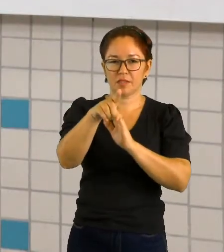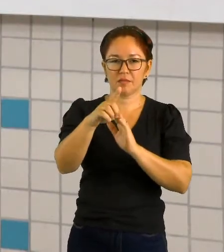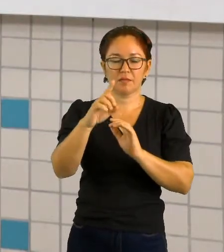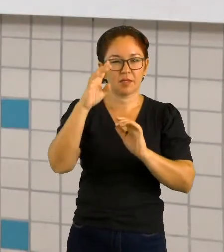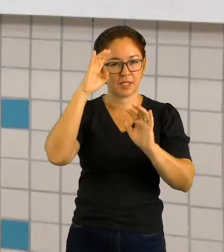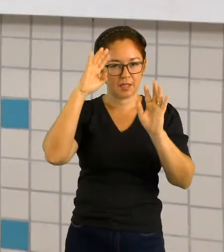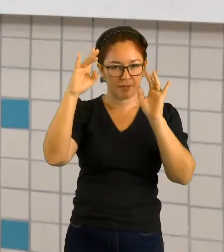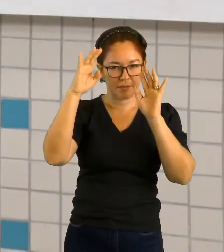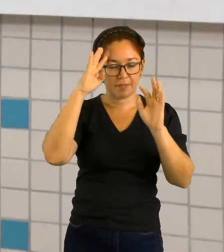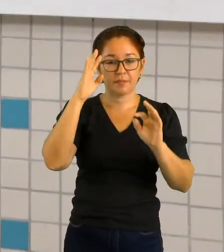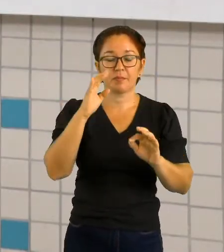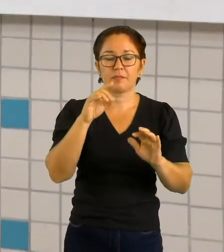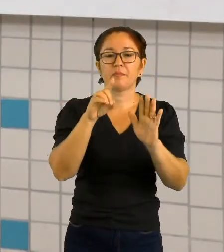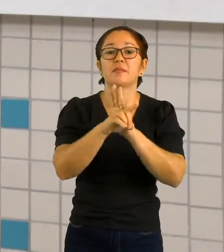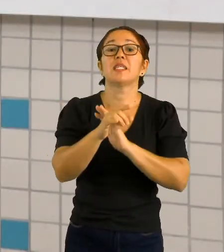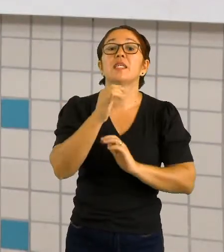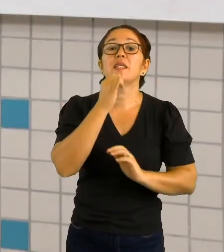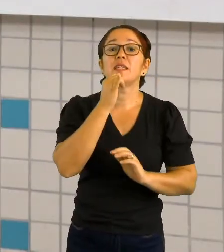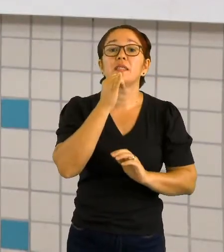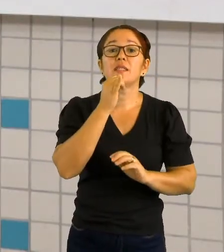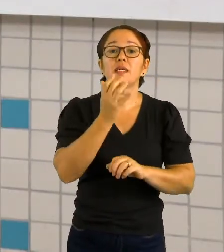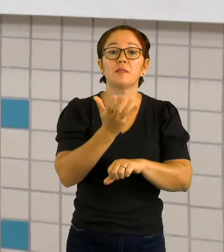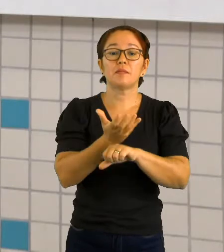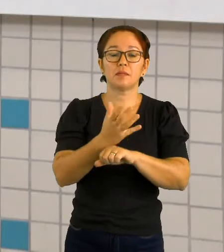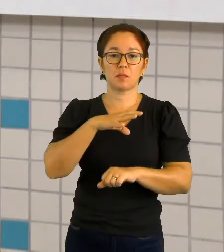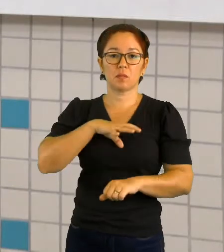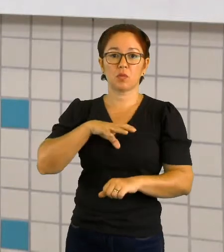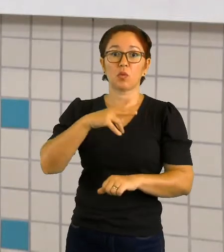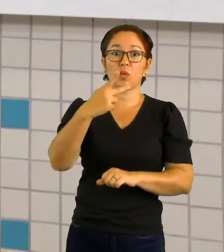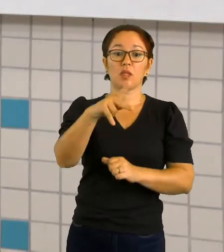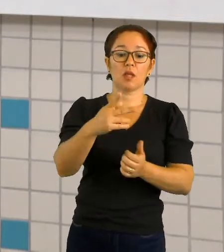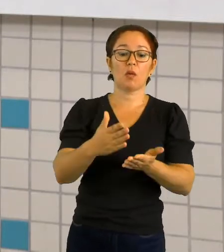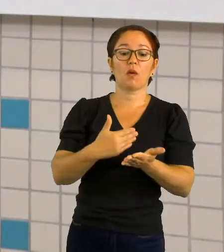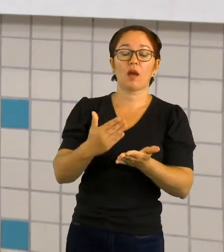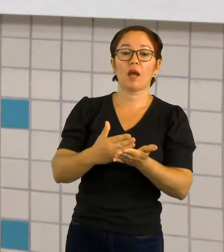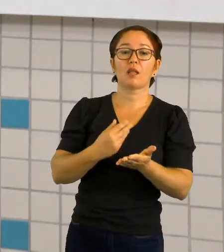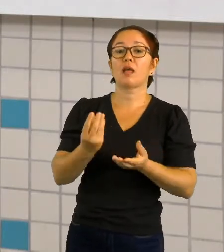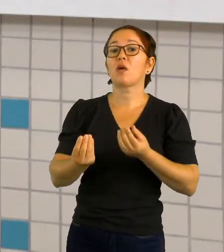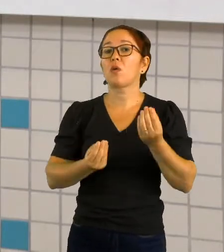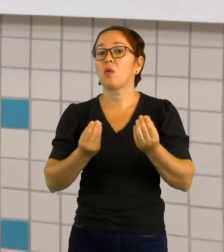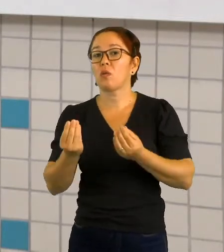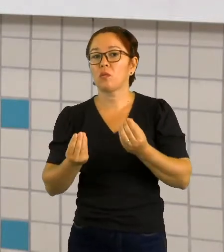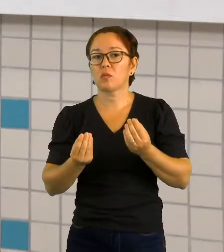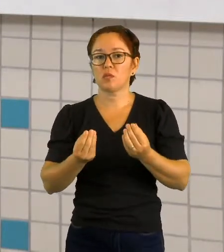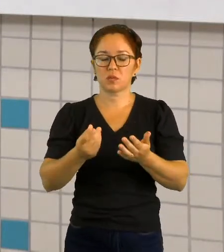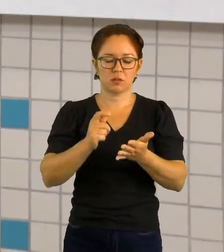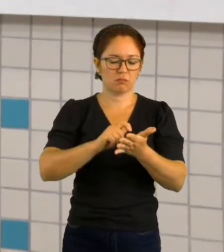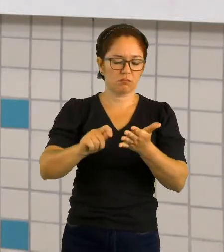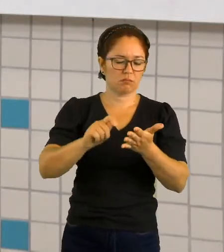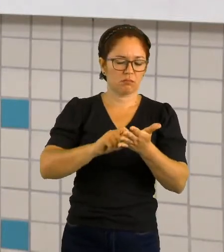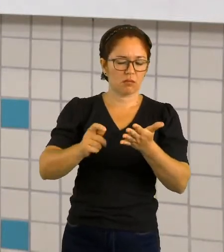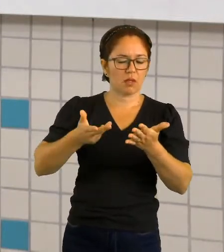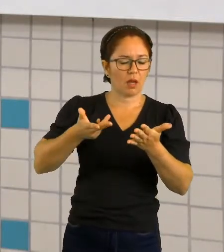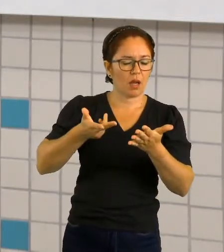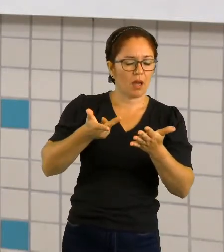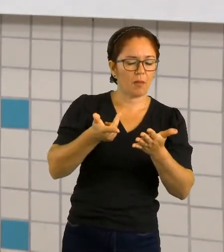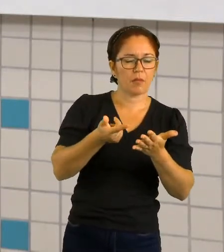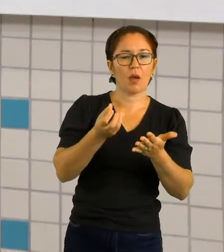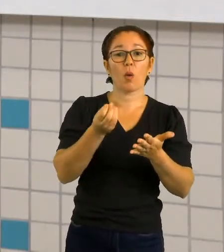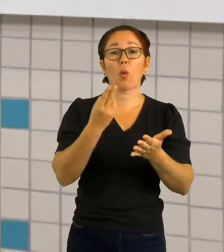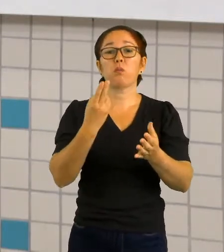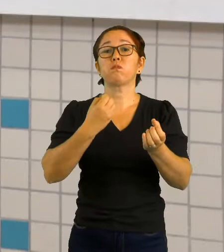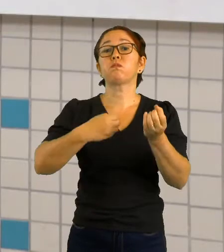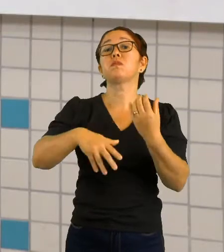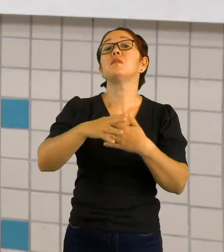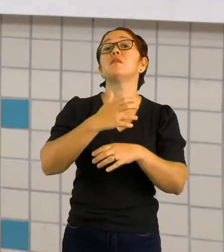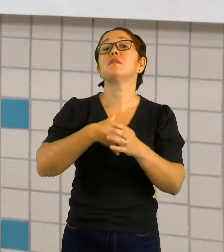de língua portuguesa? Ele é um caderno caprichado ou ele está meio desorganizado?